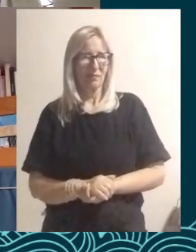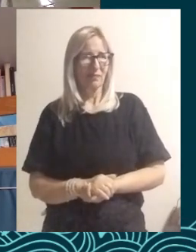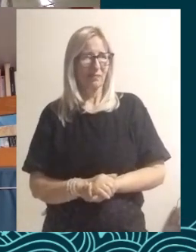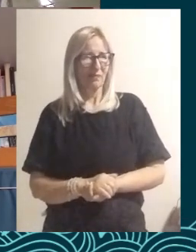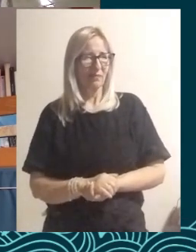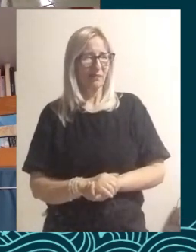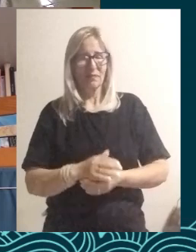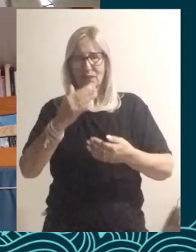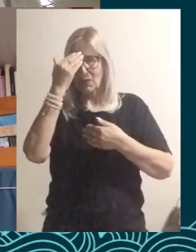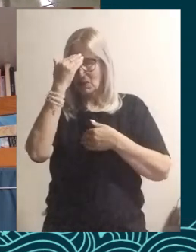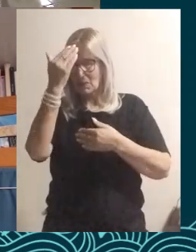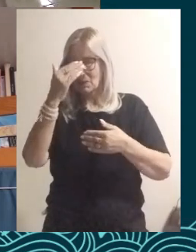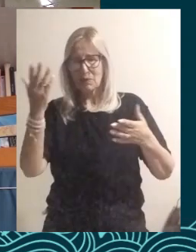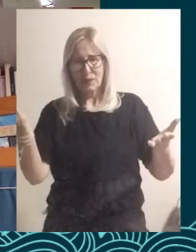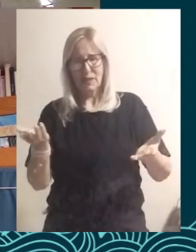muito legal.